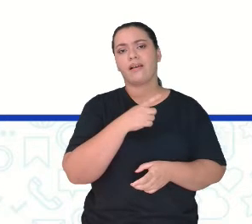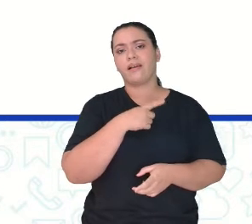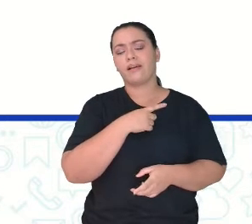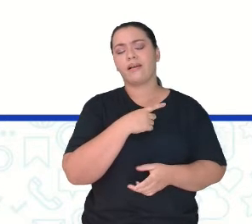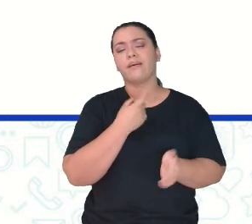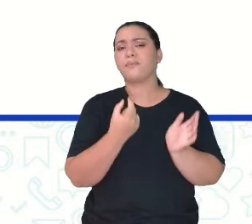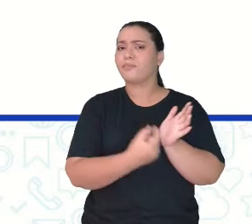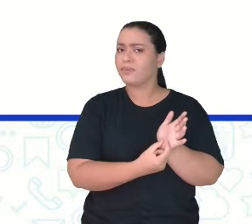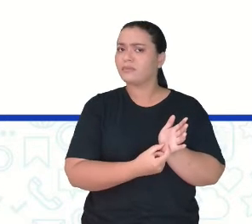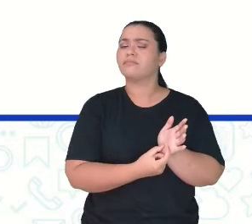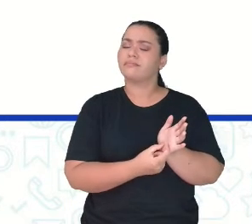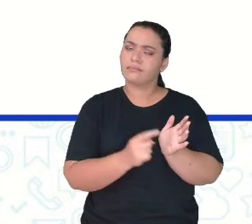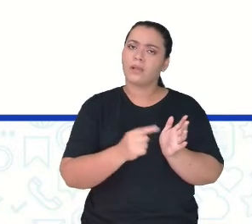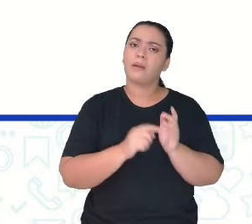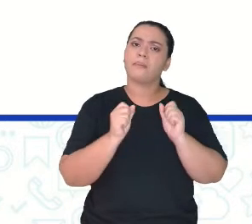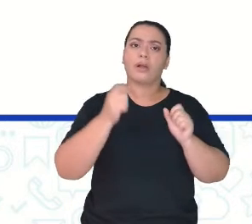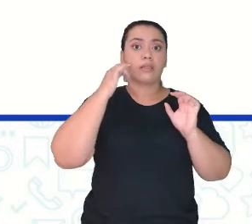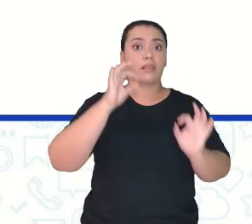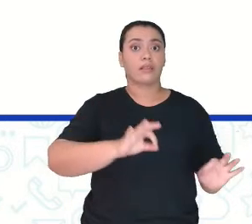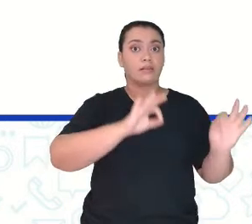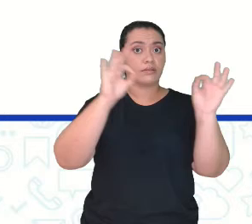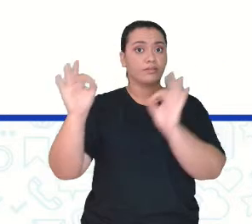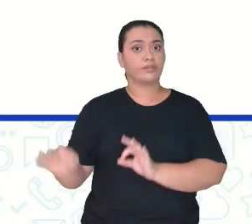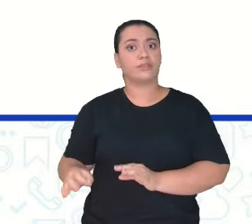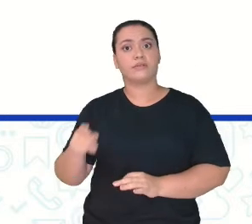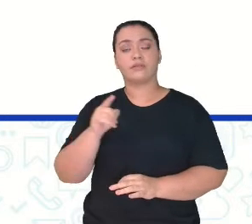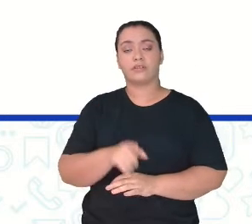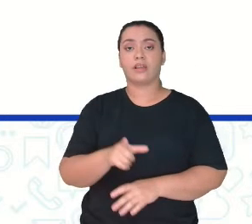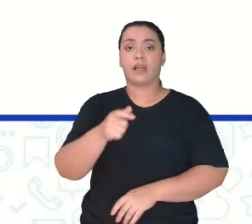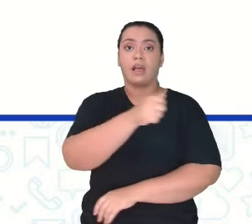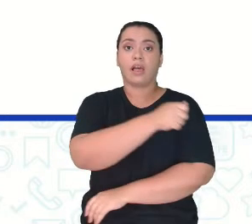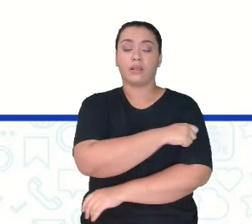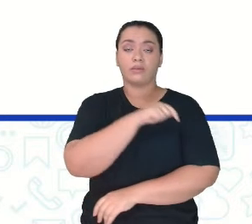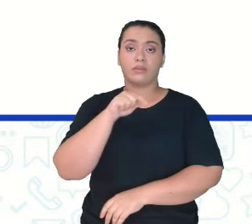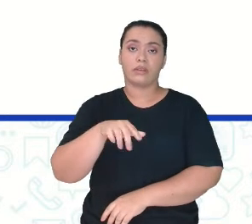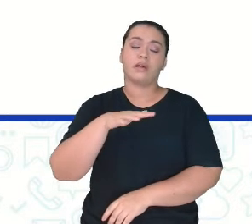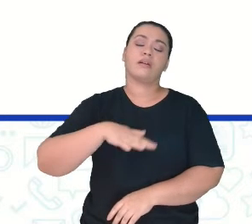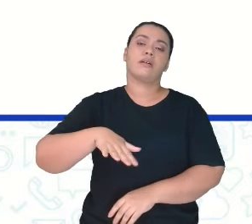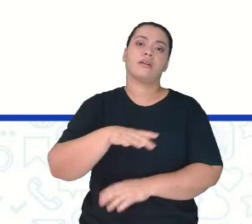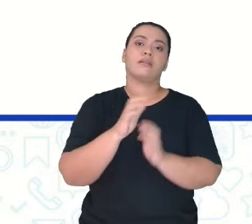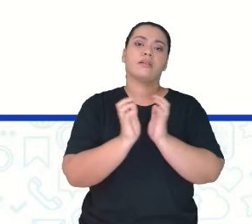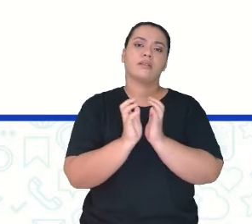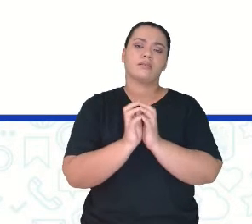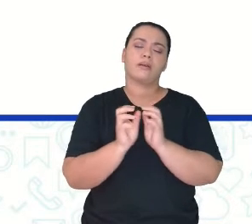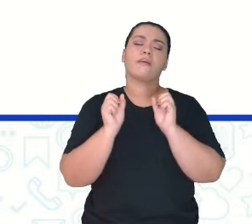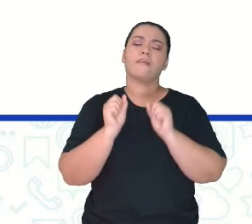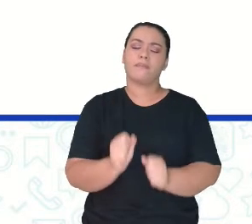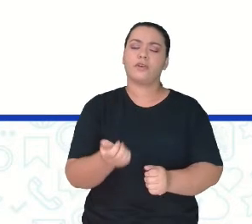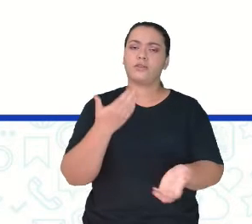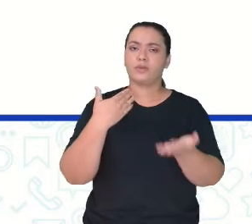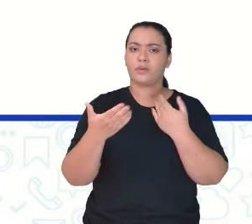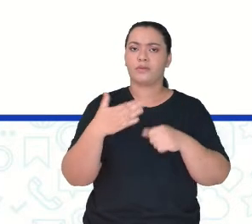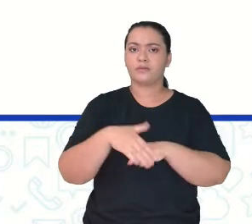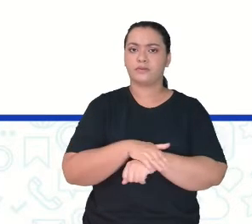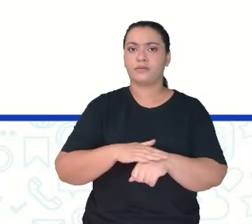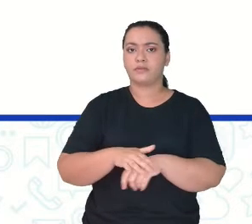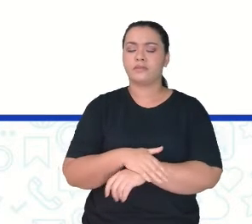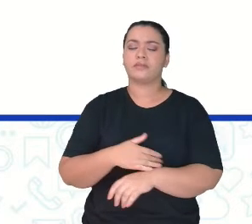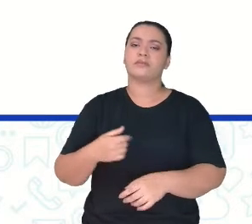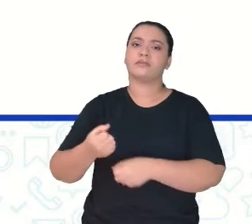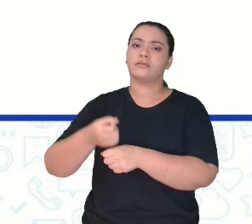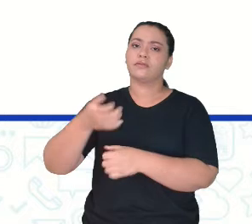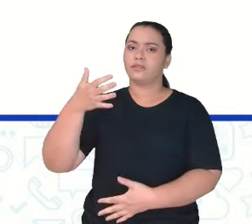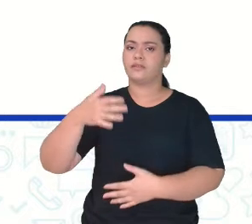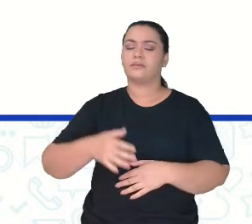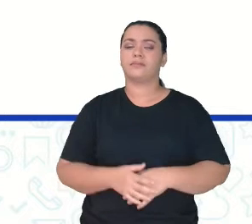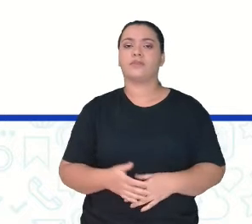pelo aplicativo. E aí esse aplicativo, você que é aluno da rede, tem acesso a conversar comigo através do nosso chat, tá